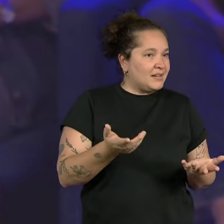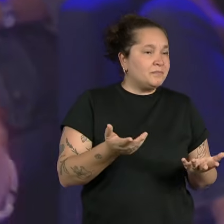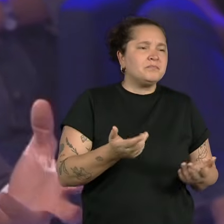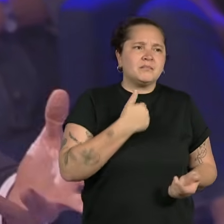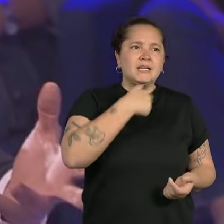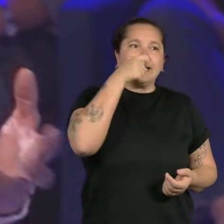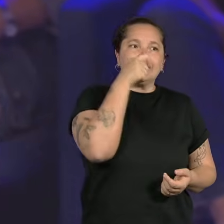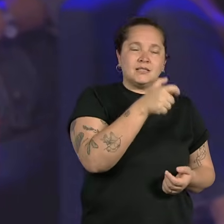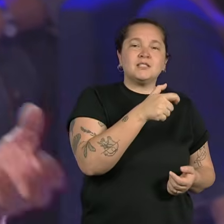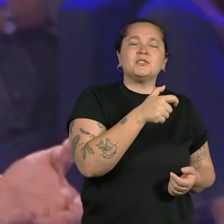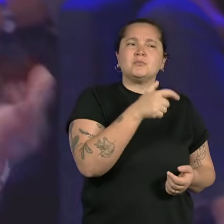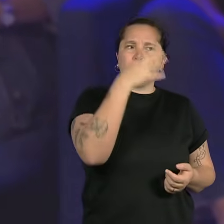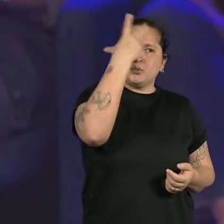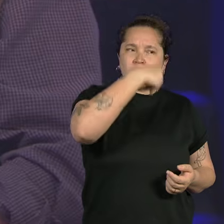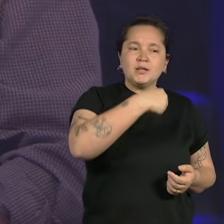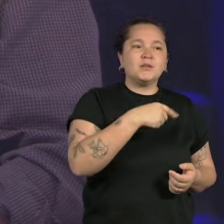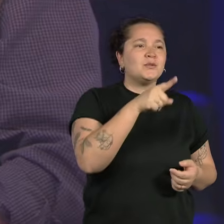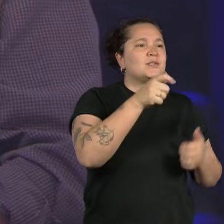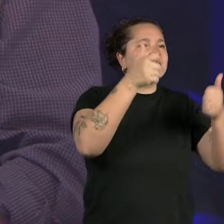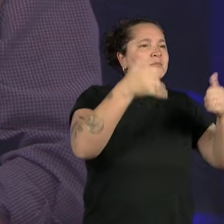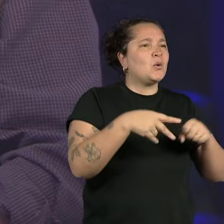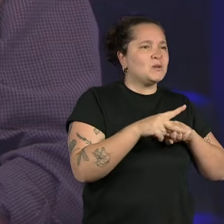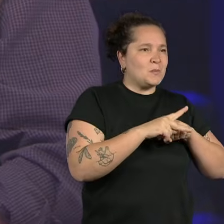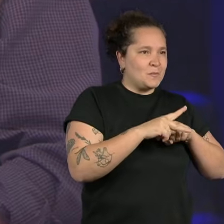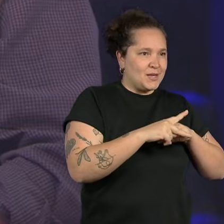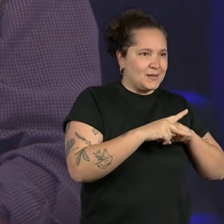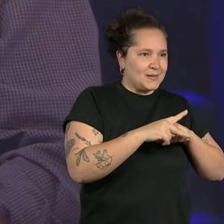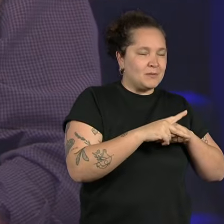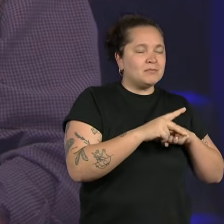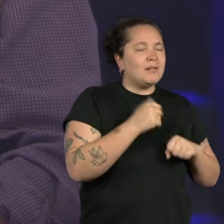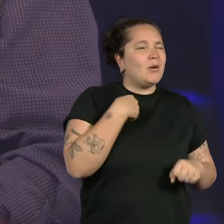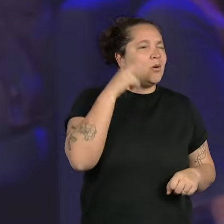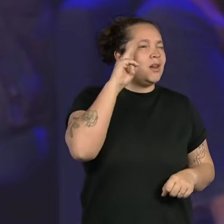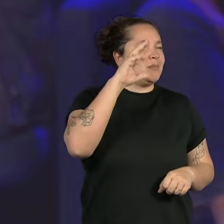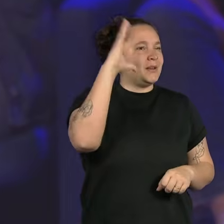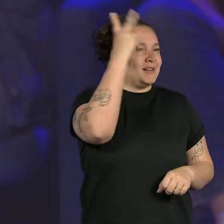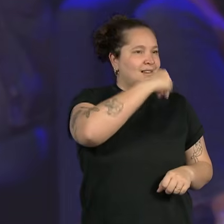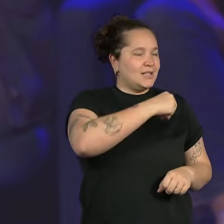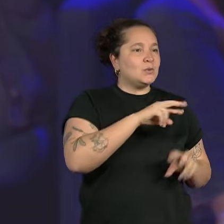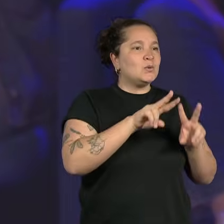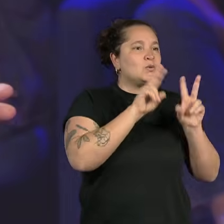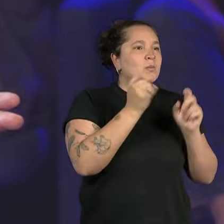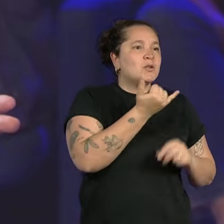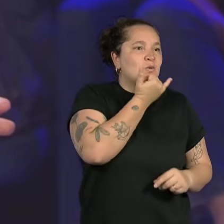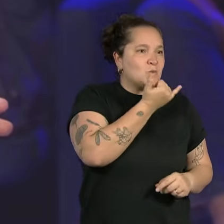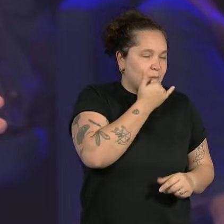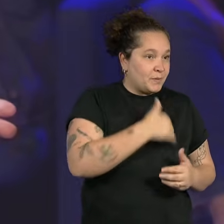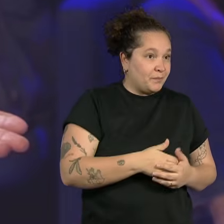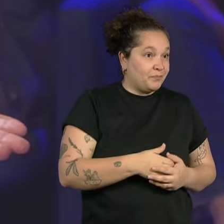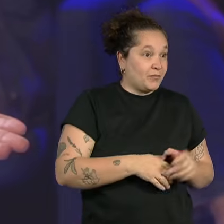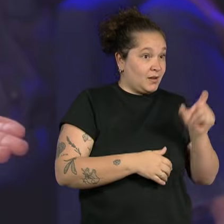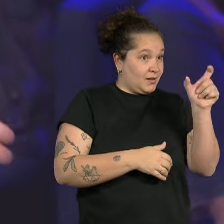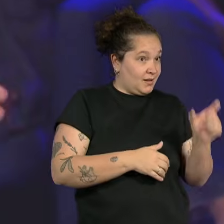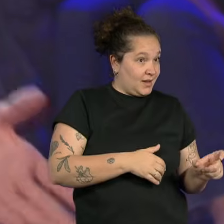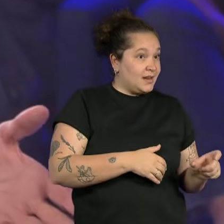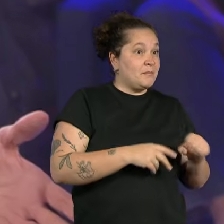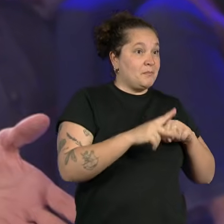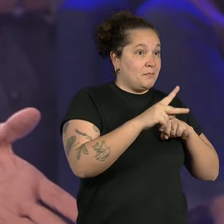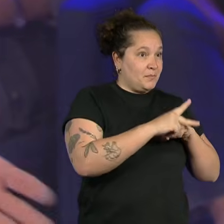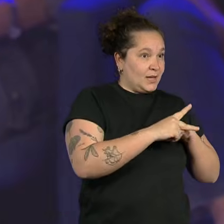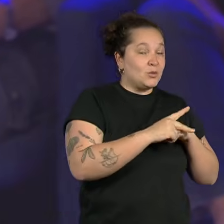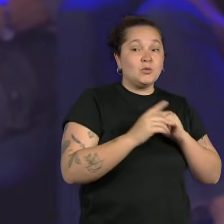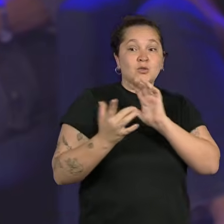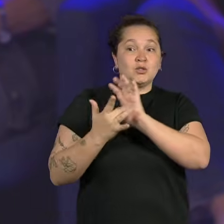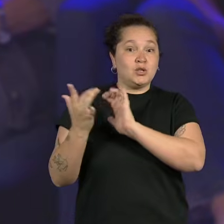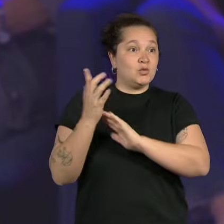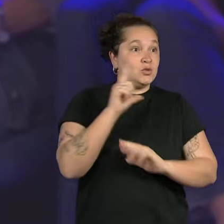Eu acho bonito, você falou do São Pedro, eu me lembrei de uma coisa que eu acho lindo sobre o perdão. Pedro, que foi escolhido por Jesus para ser o chefe